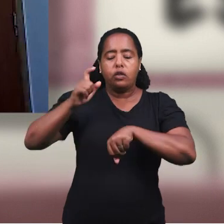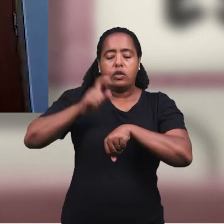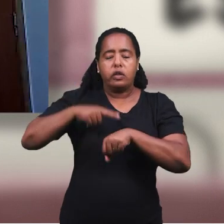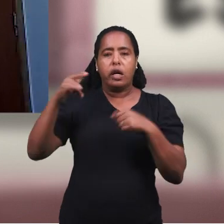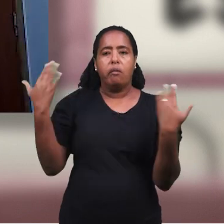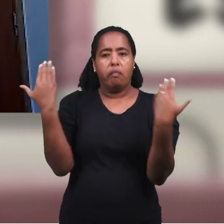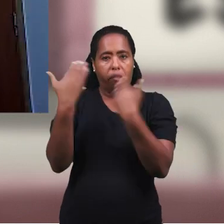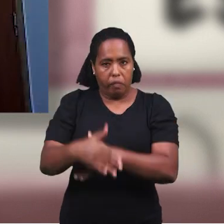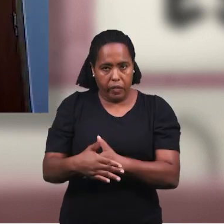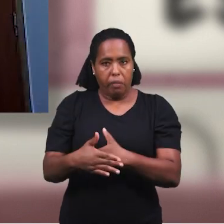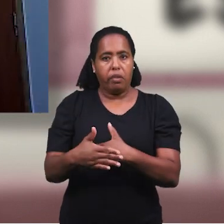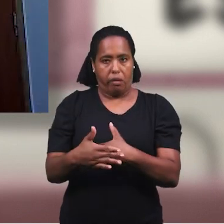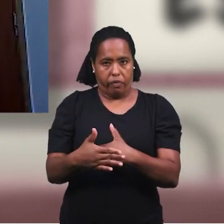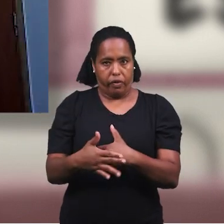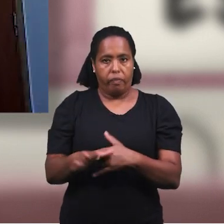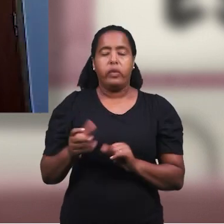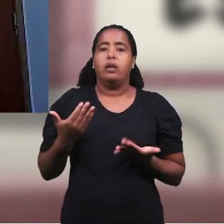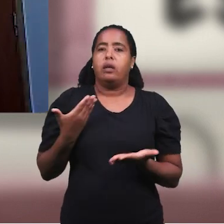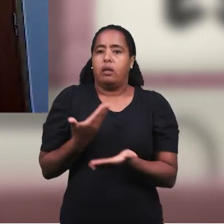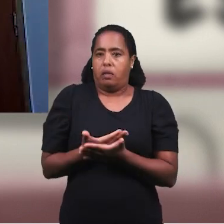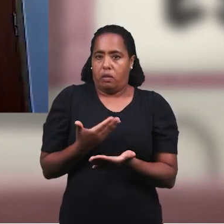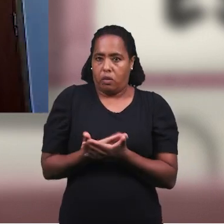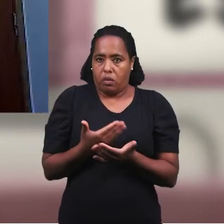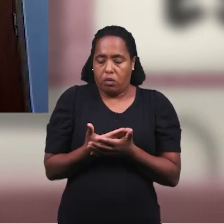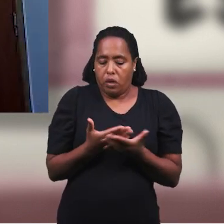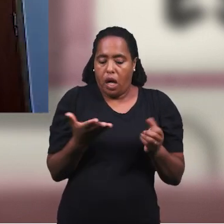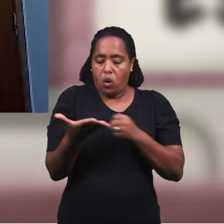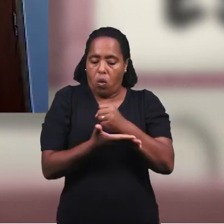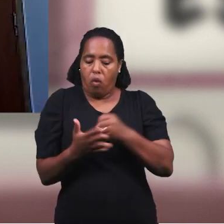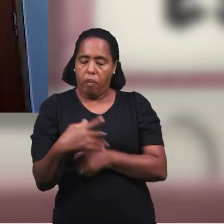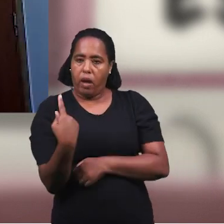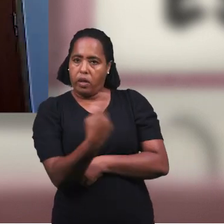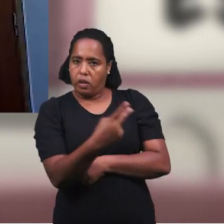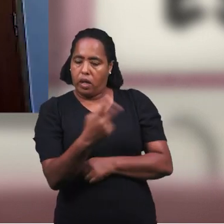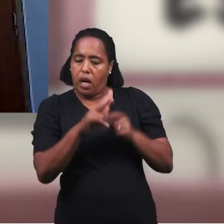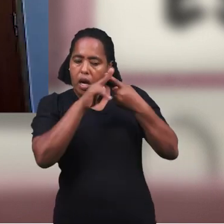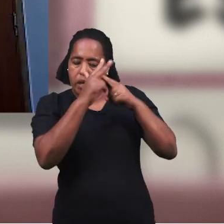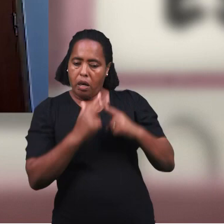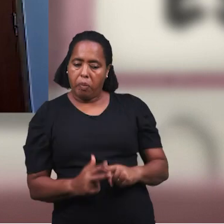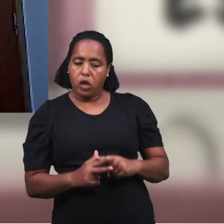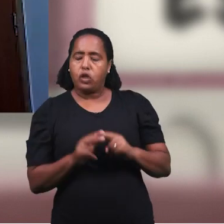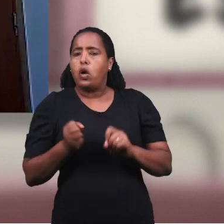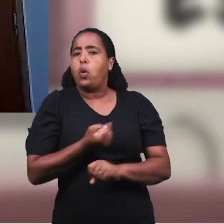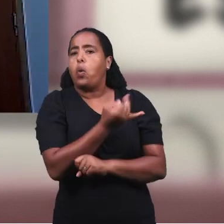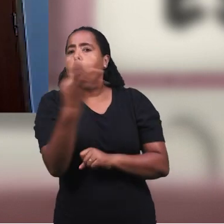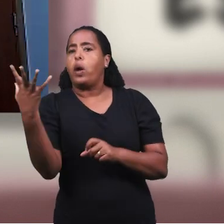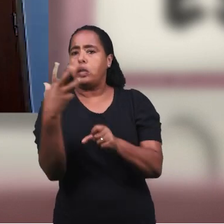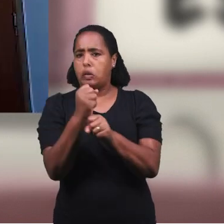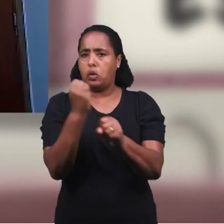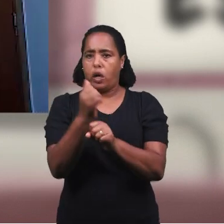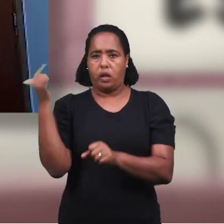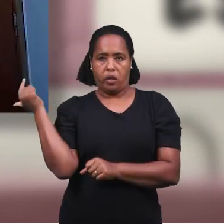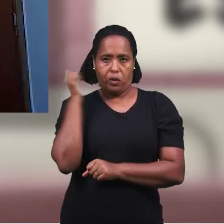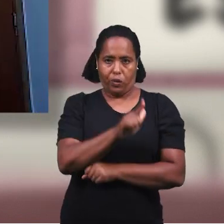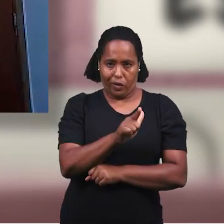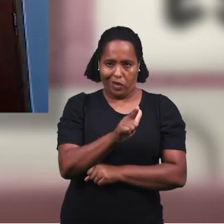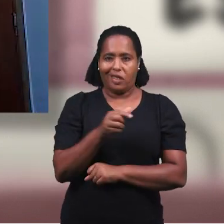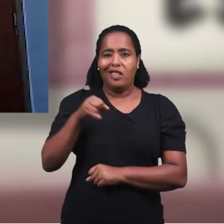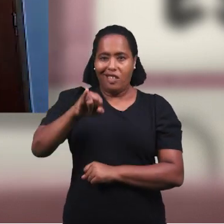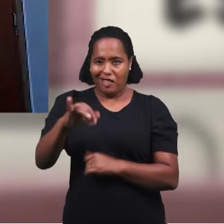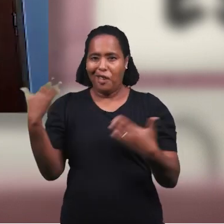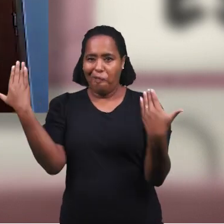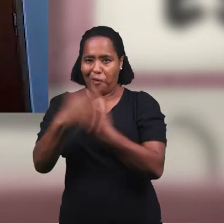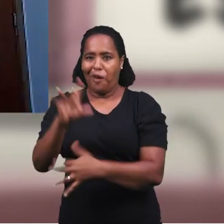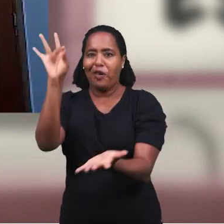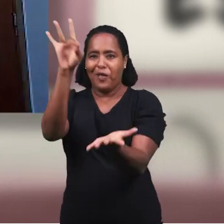prova, podendo estudar por ele e corrigindo depois para saber quanto que eu conseguiria tirar caso aquela fosse a minha prova